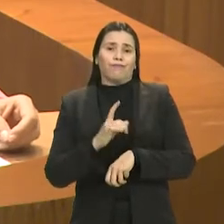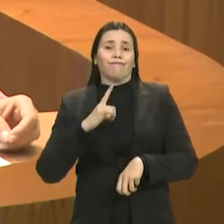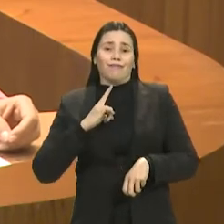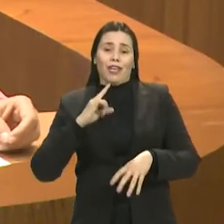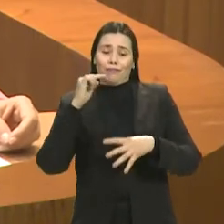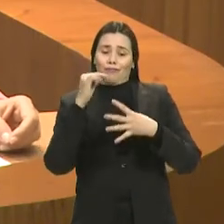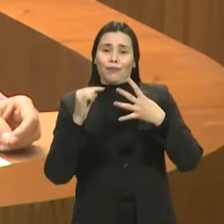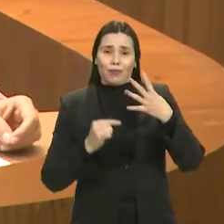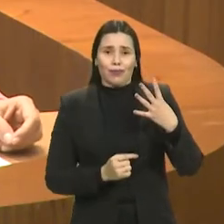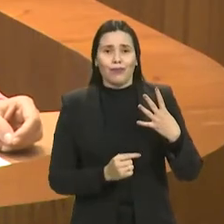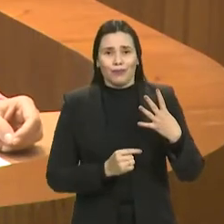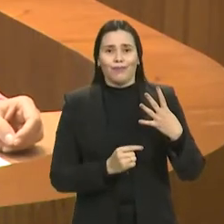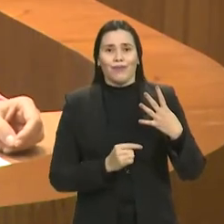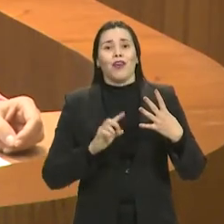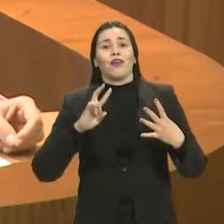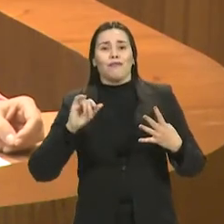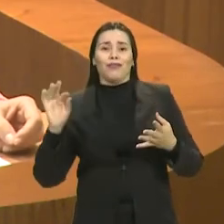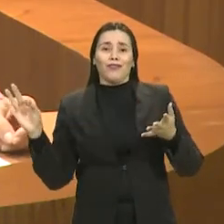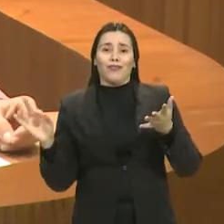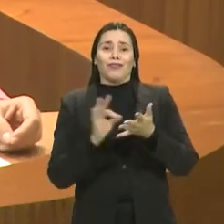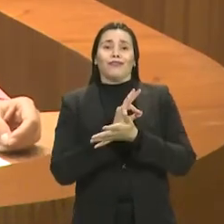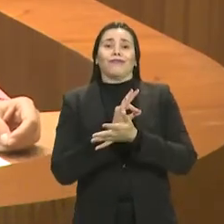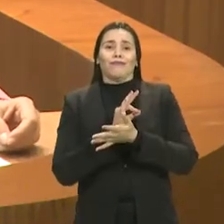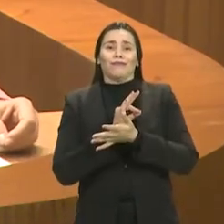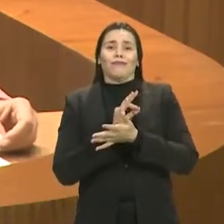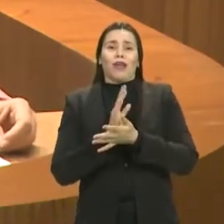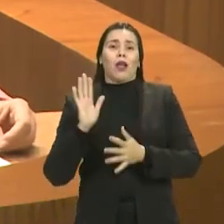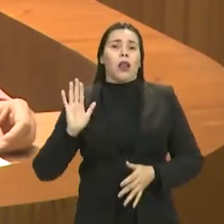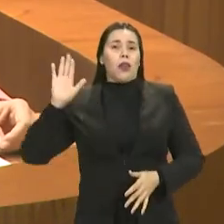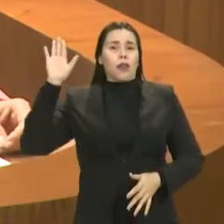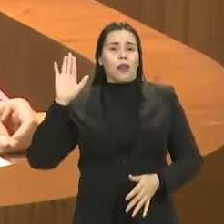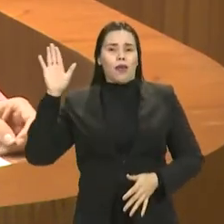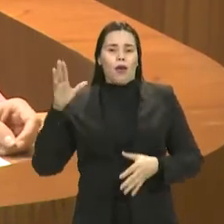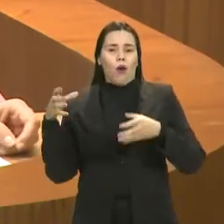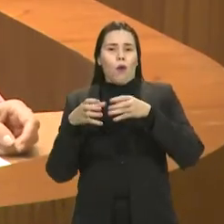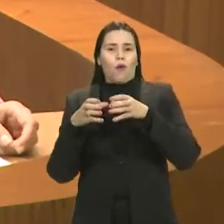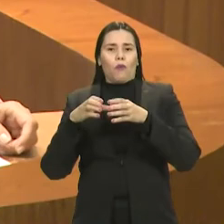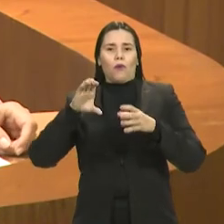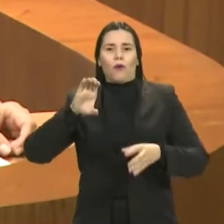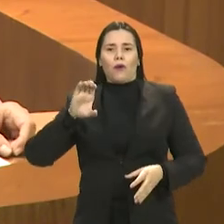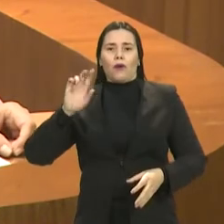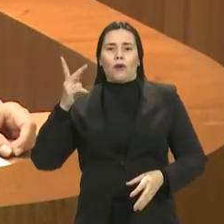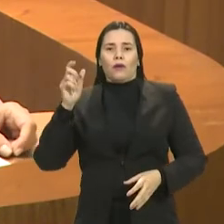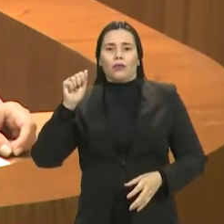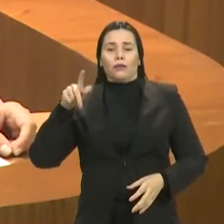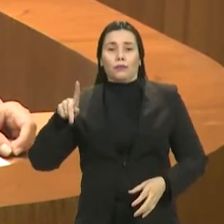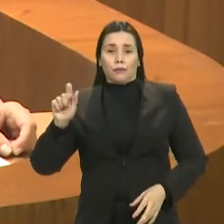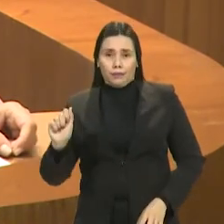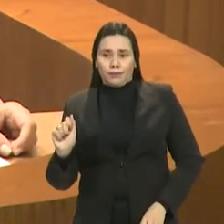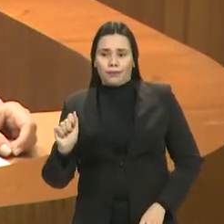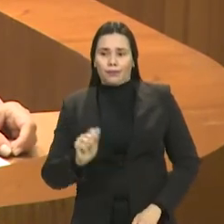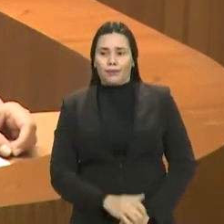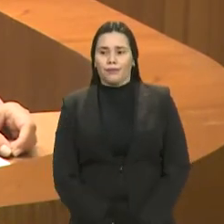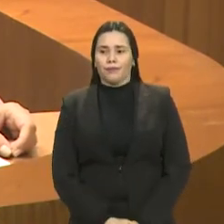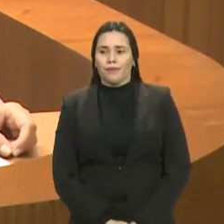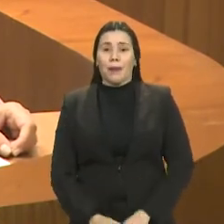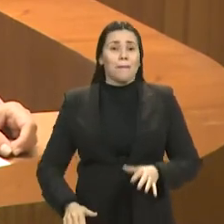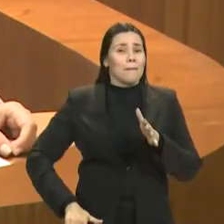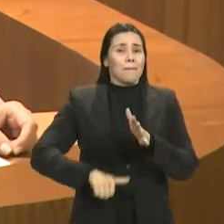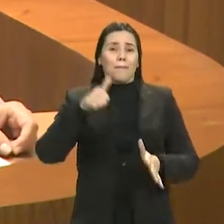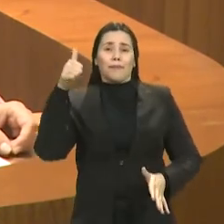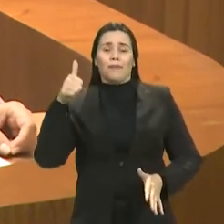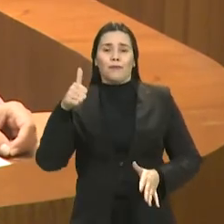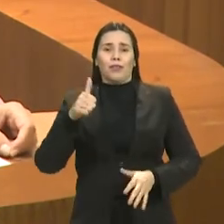glória de Deus pela primeira vez o PTB do Maranhão terão um candidato a Governador